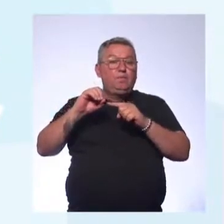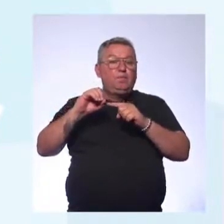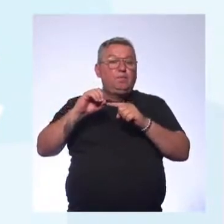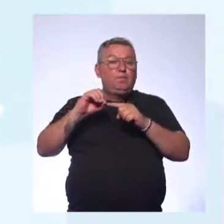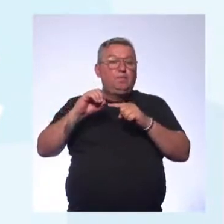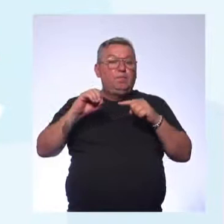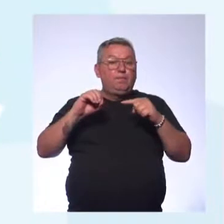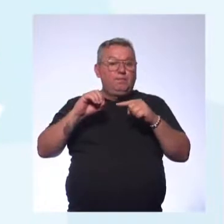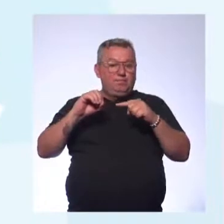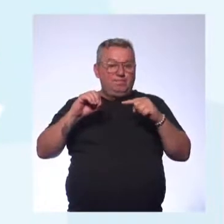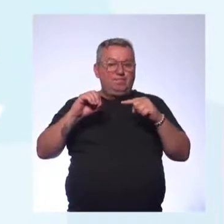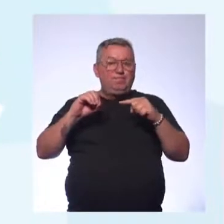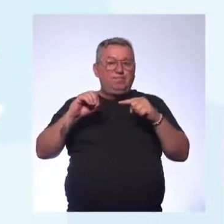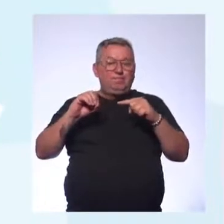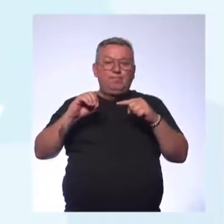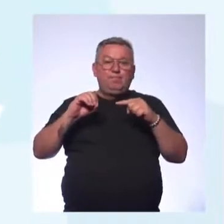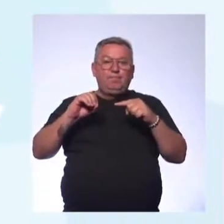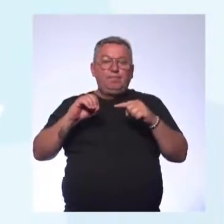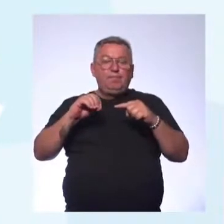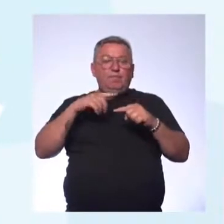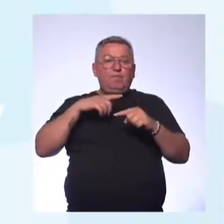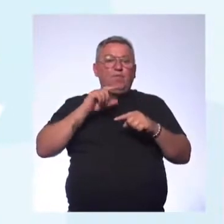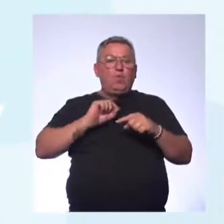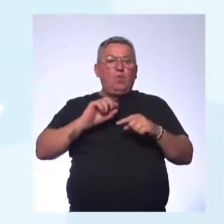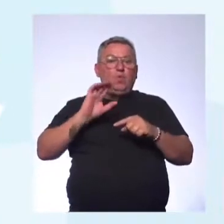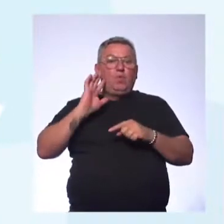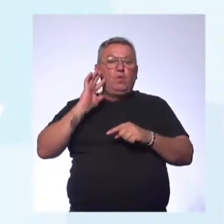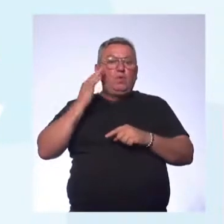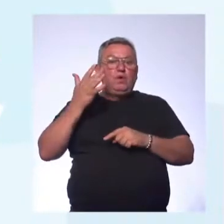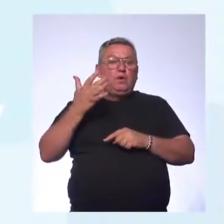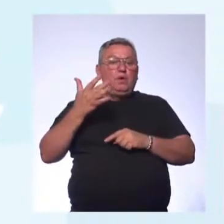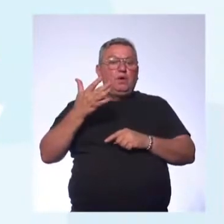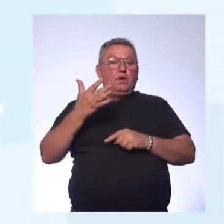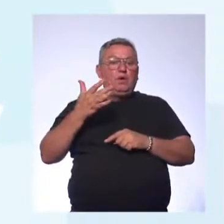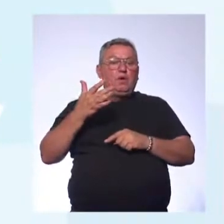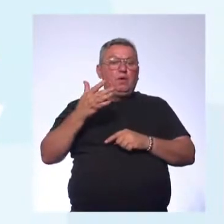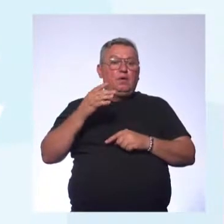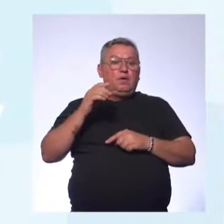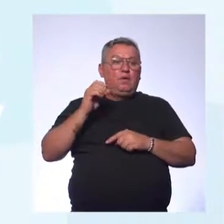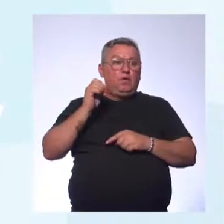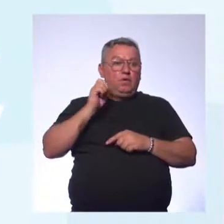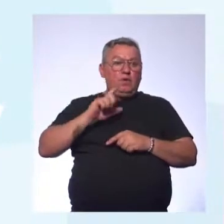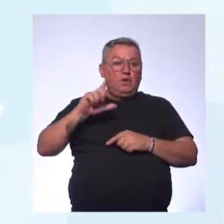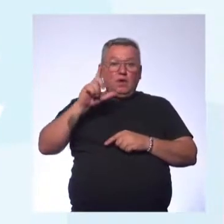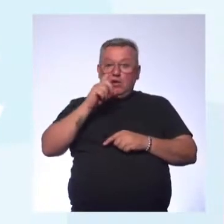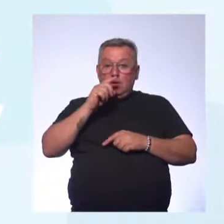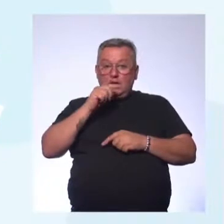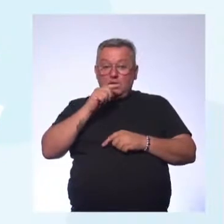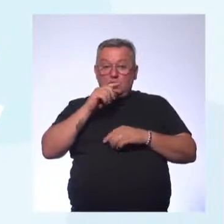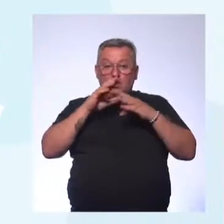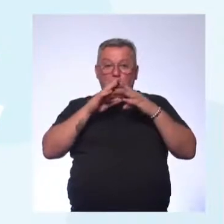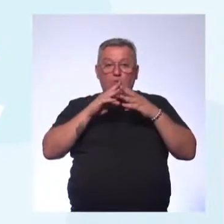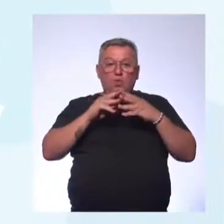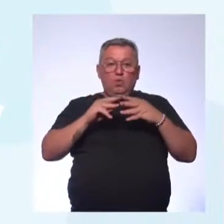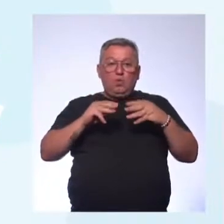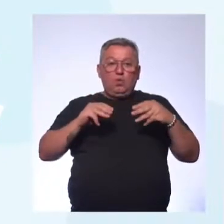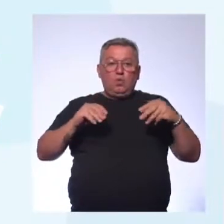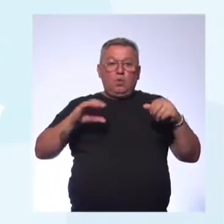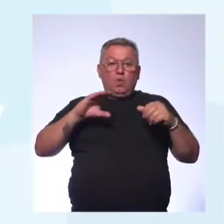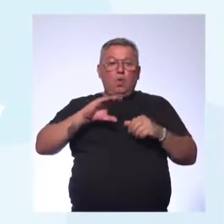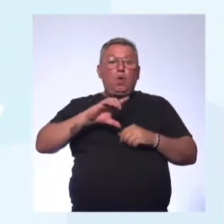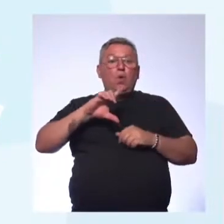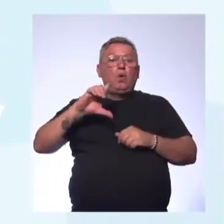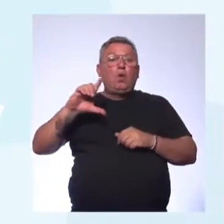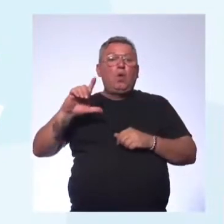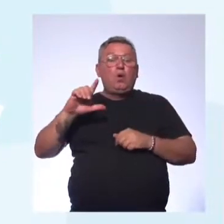elétrica negativa então aqui o que que acontece o sal dissolvido na água e o cloro